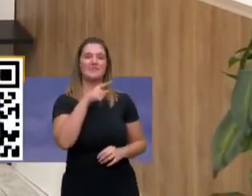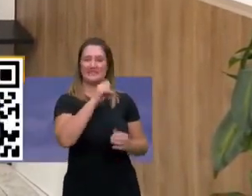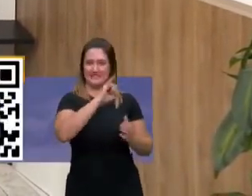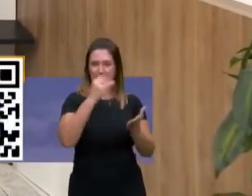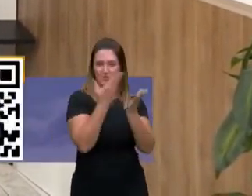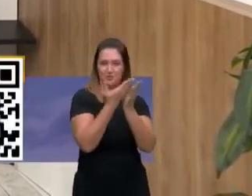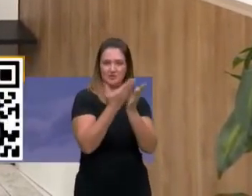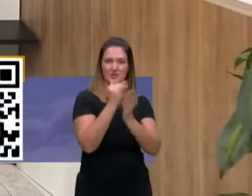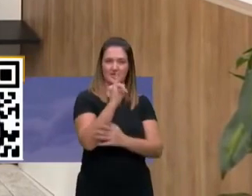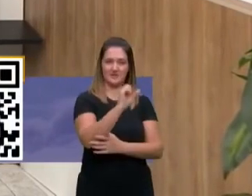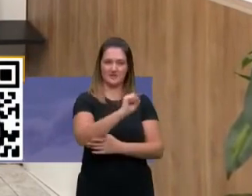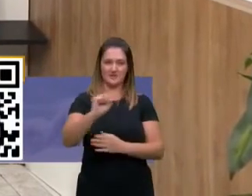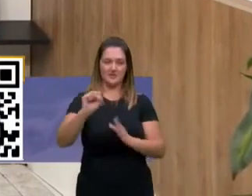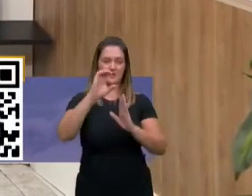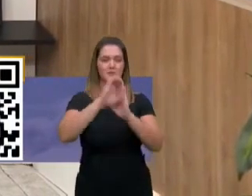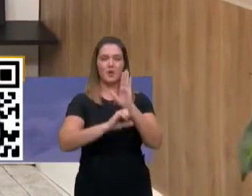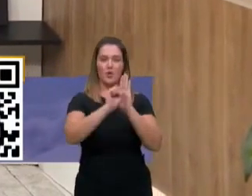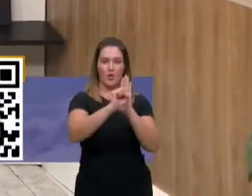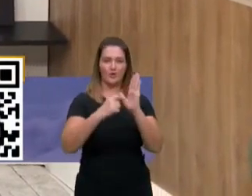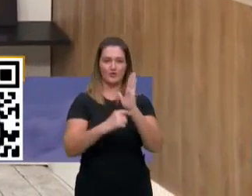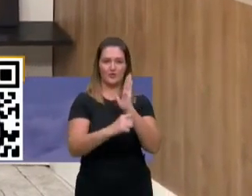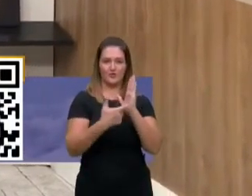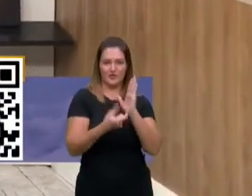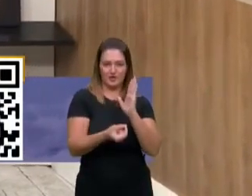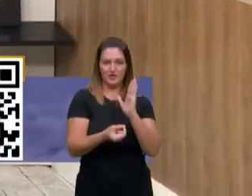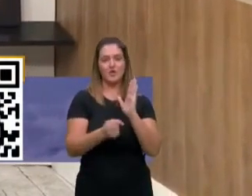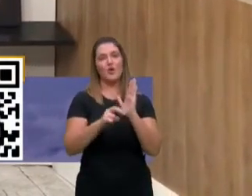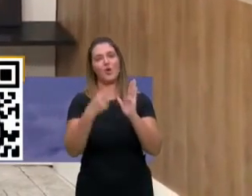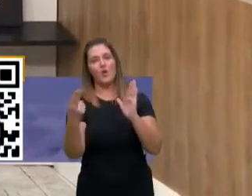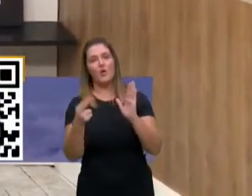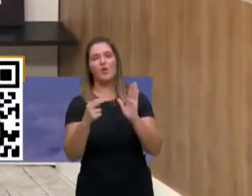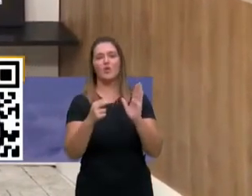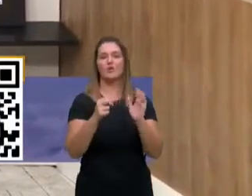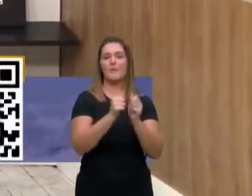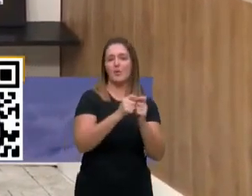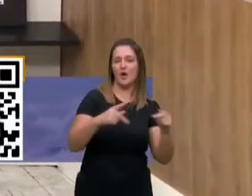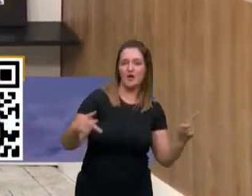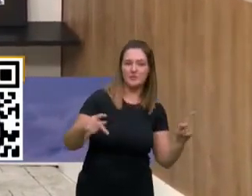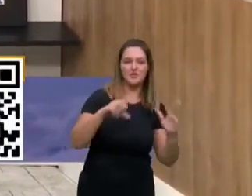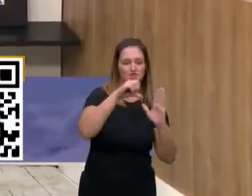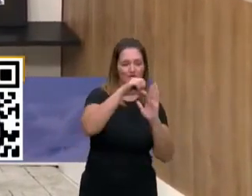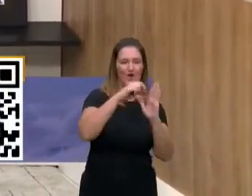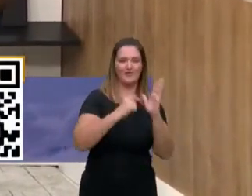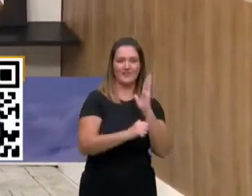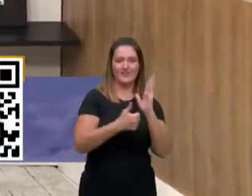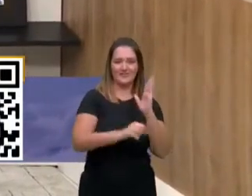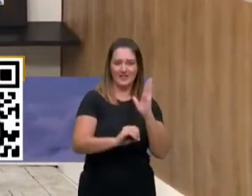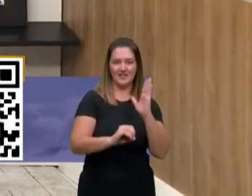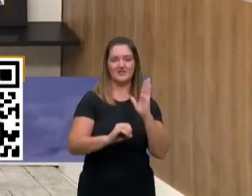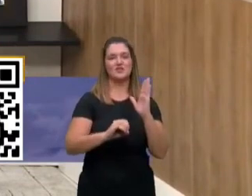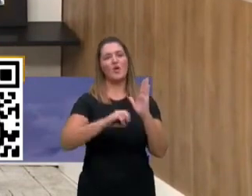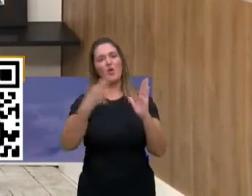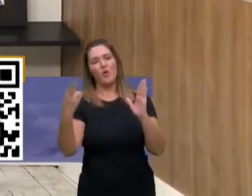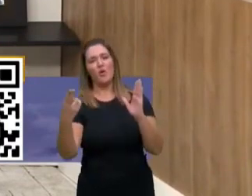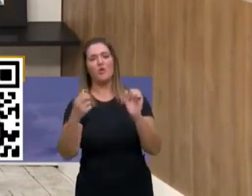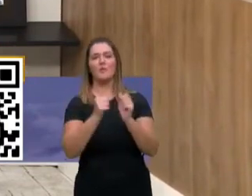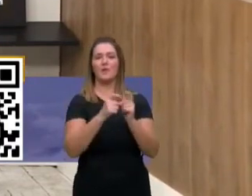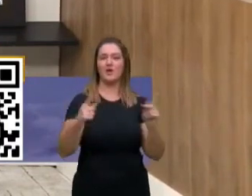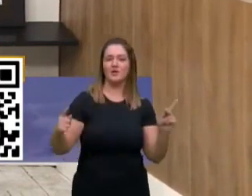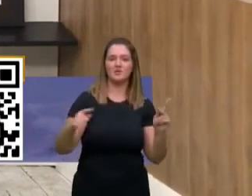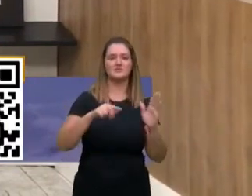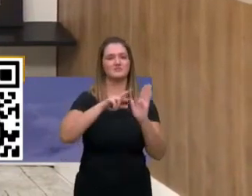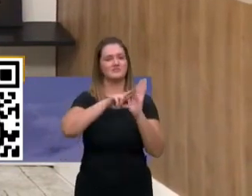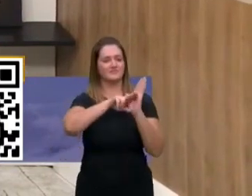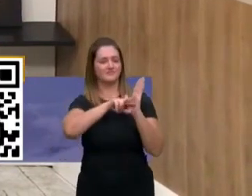para Isaías 8:20, se você for para Apocalipse 19:10, se você for para Apocalipse 12:17,